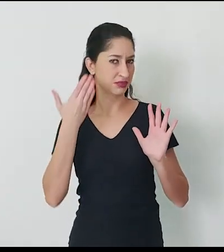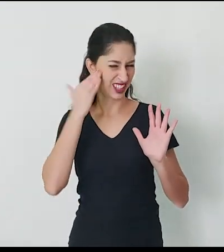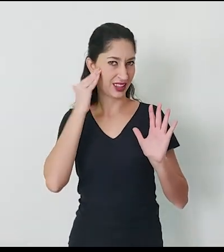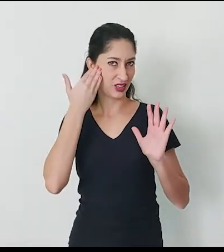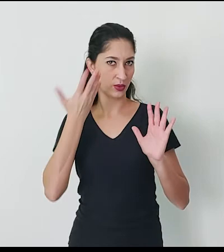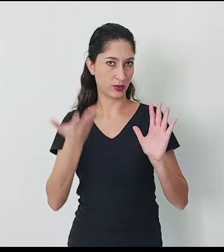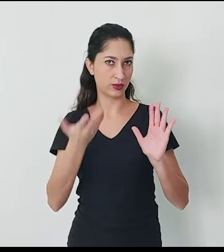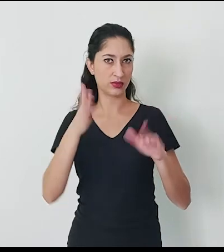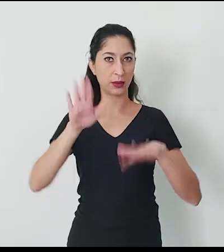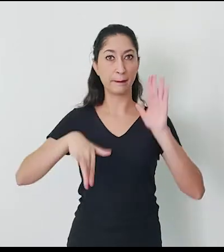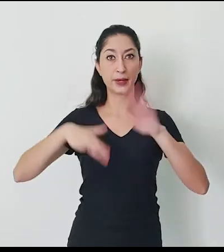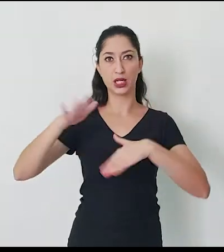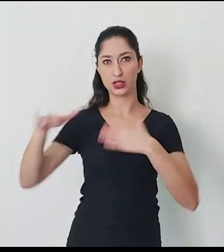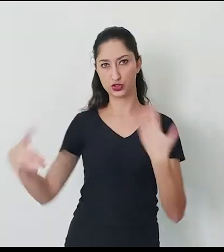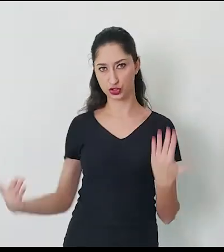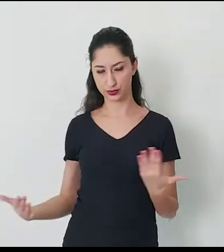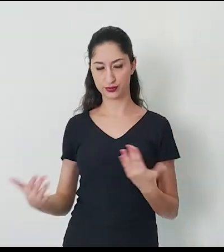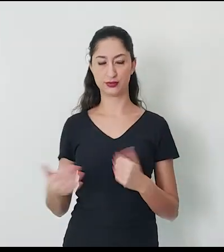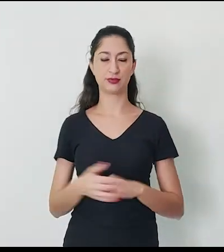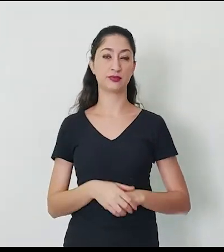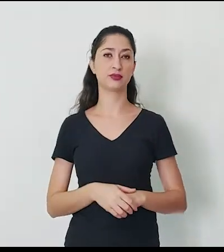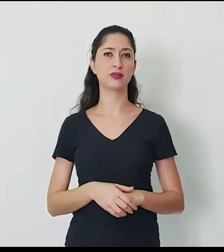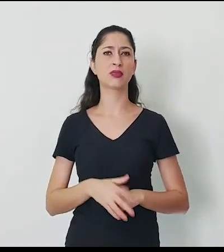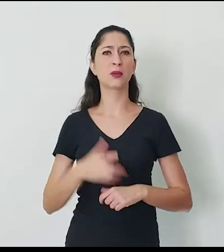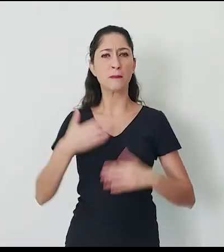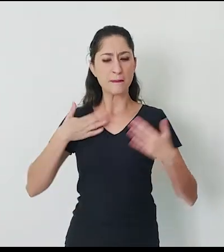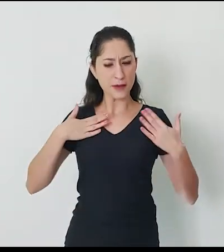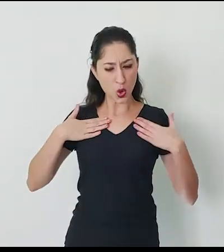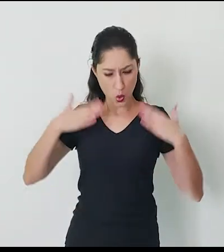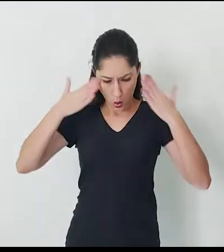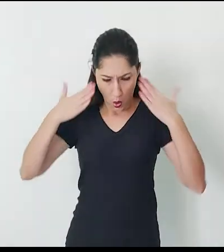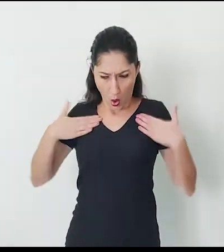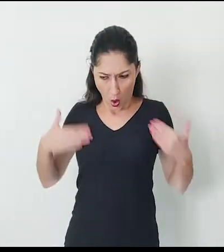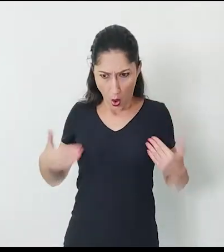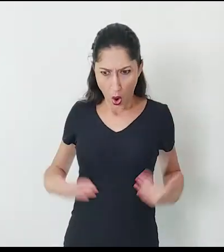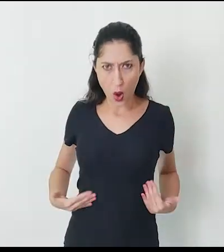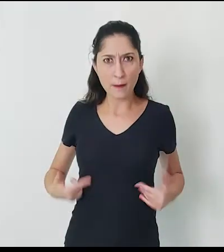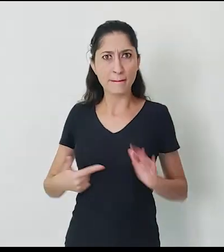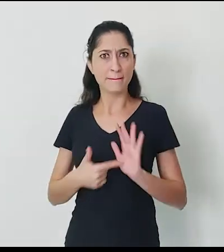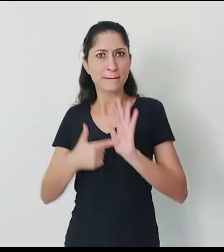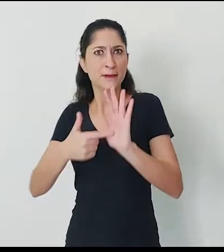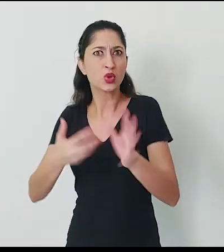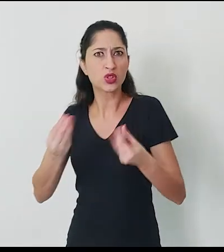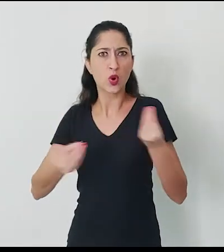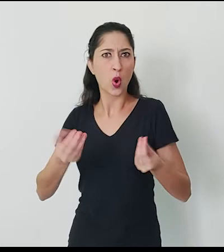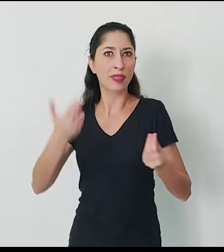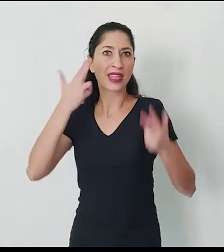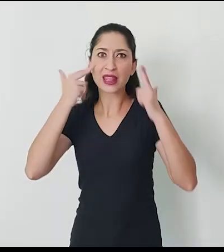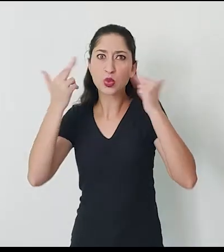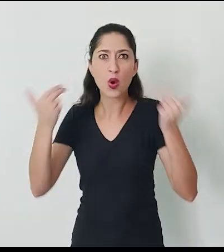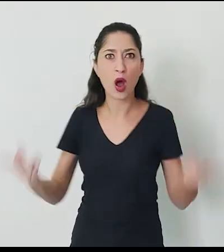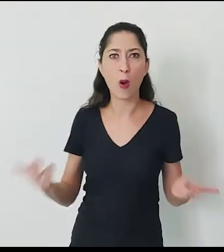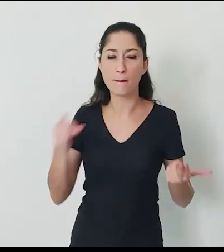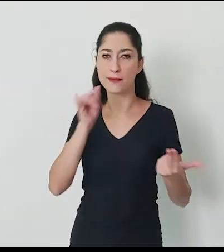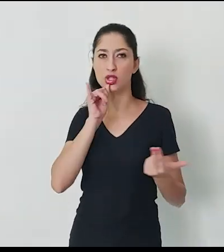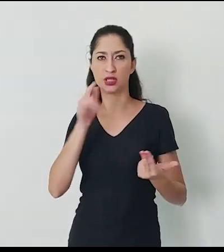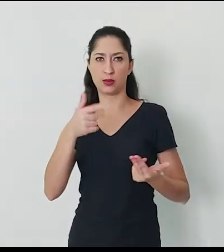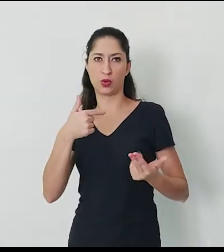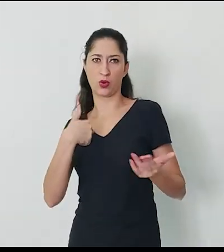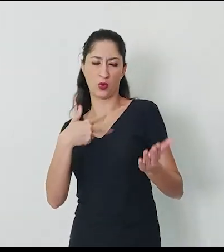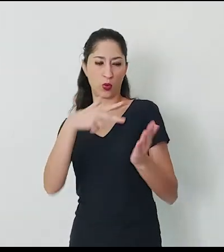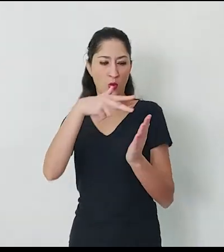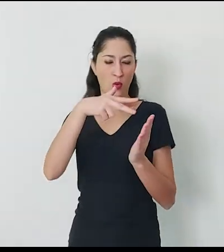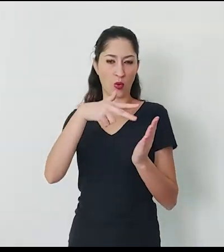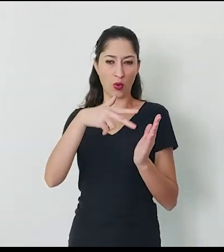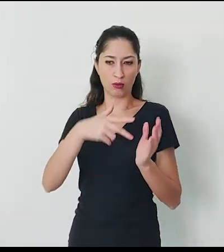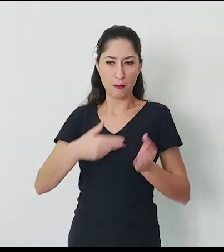a gente se sente menos. Vocês pegaram a visão. E como que eu me comporto recitando? Como que meu corpo reage? Agora,